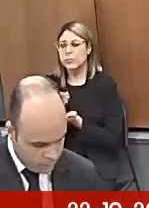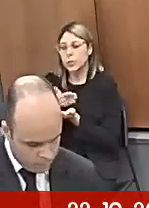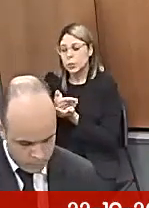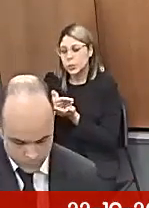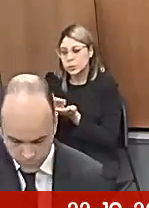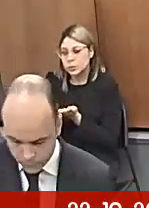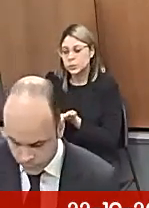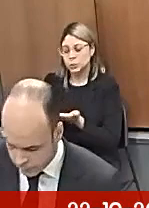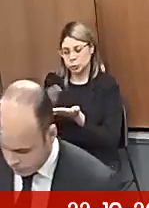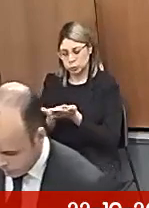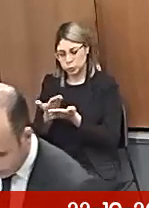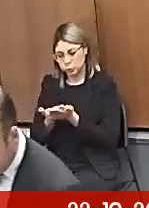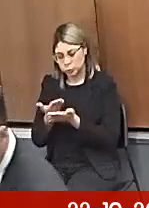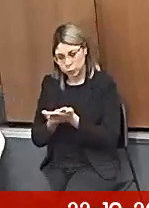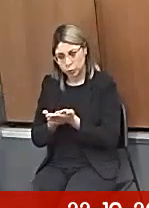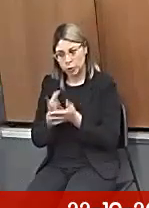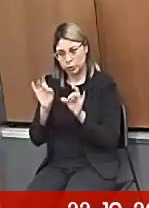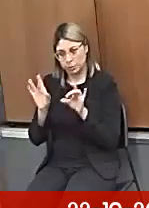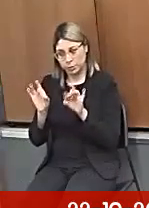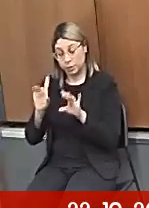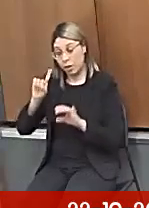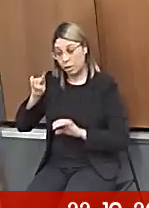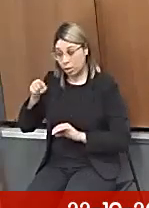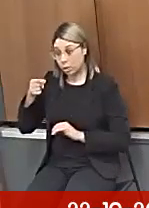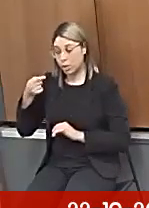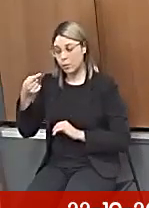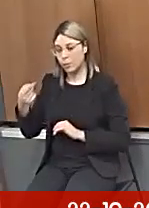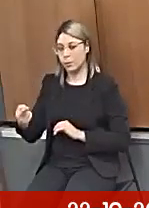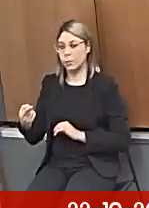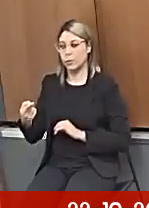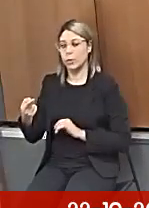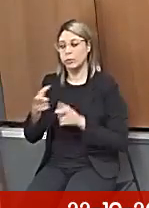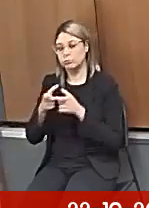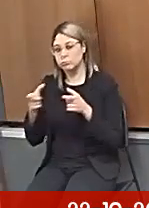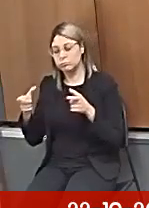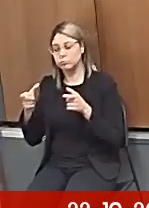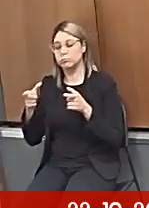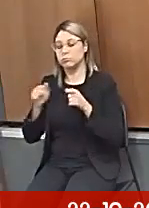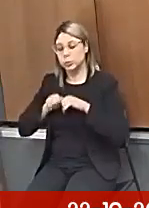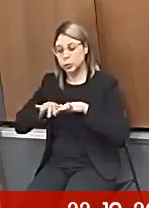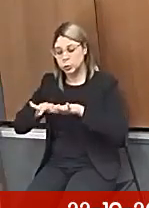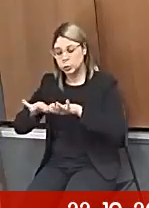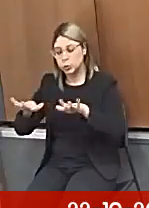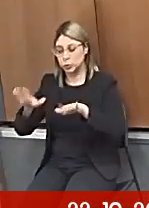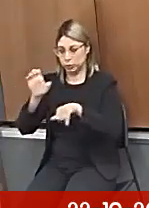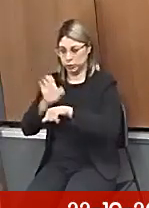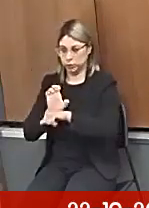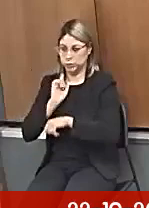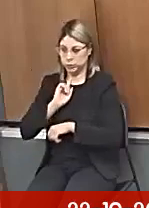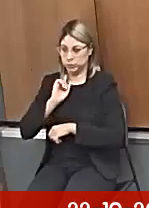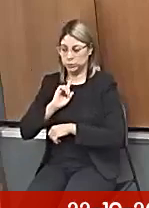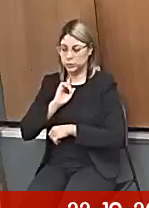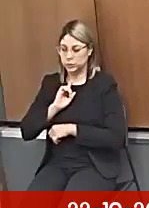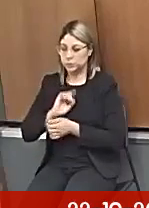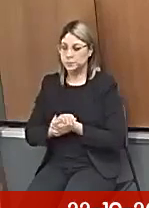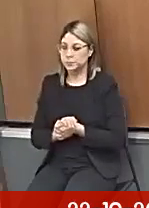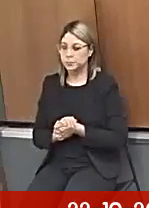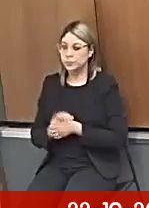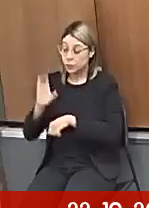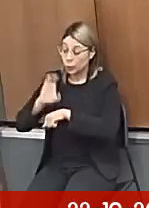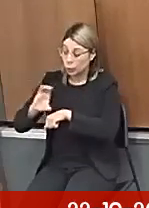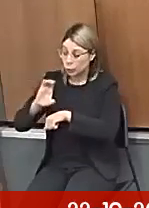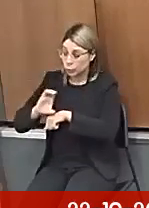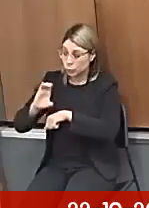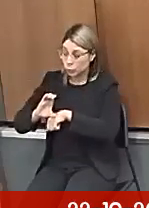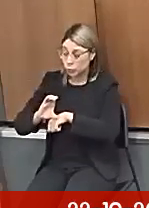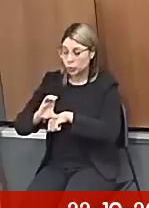começou com as escolas especiais e depois ampliou para todo o Estado. Os cursos para as